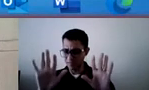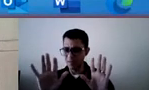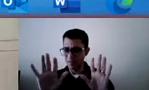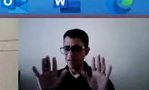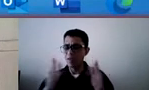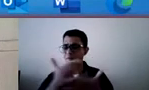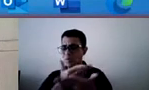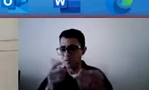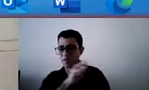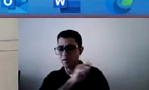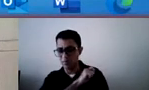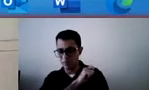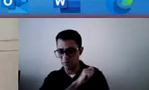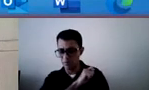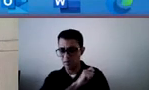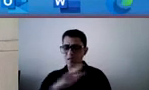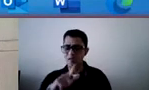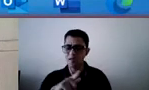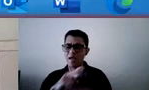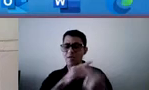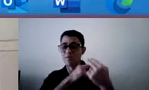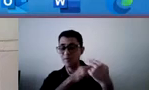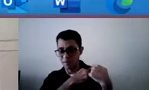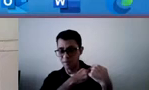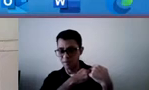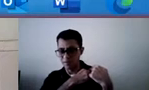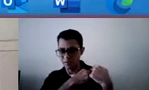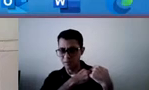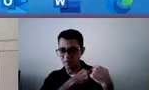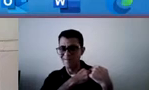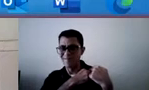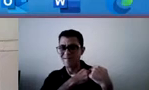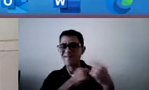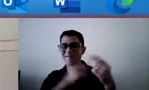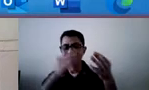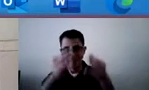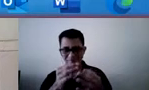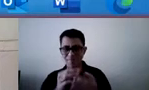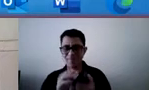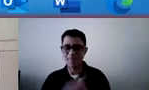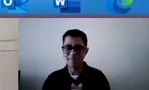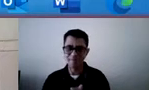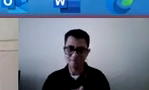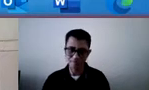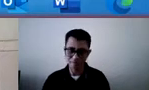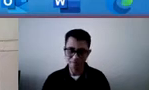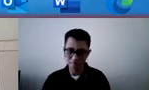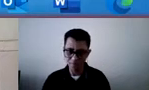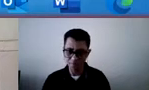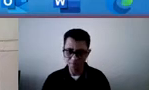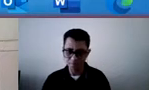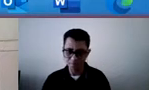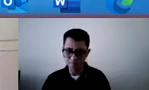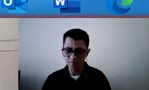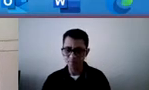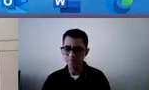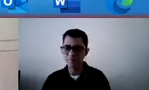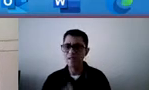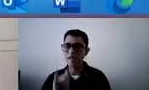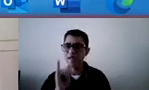competência, né? Existe a questão da responsabilidade, que caiu muito bem agora, pois quando a gente